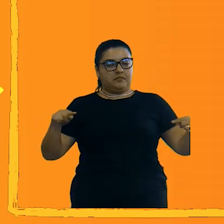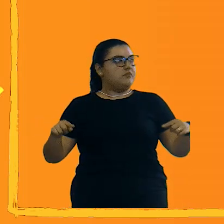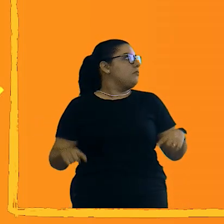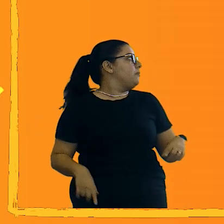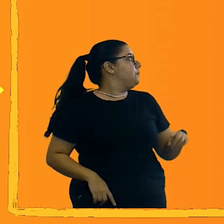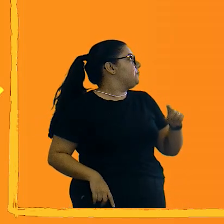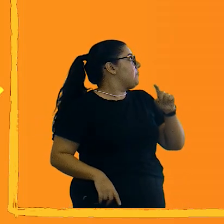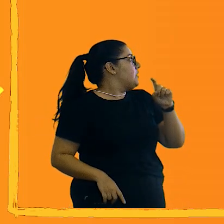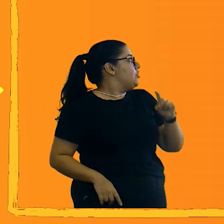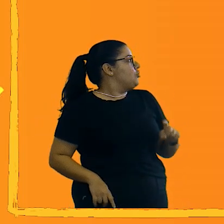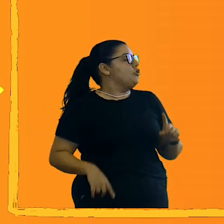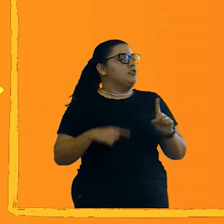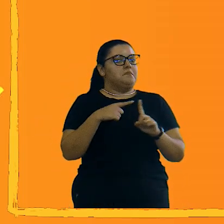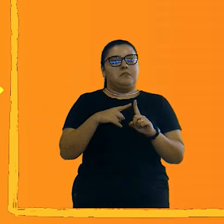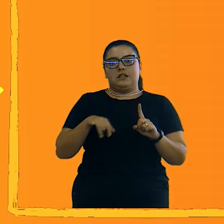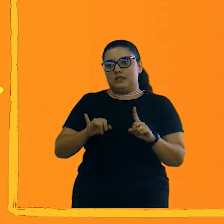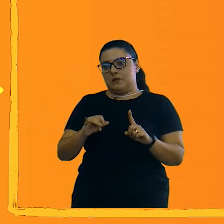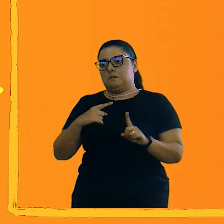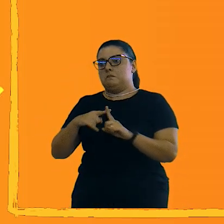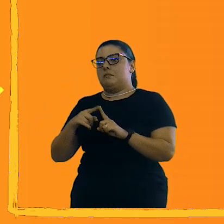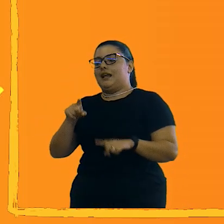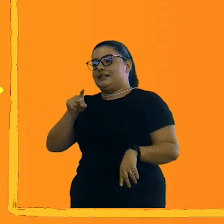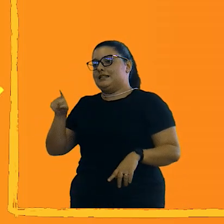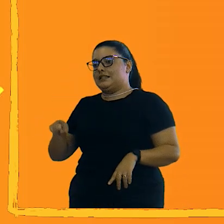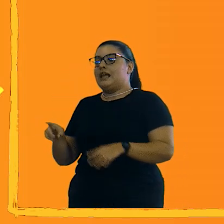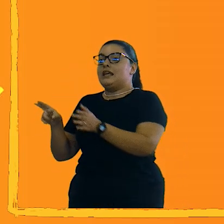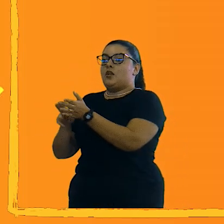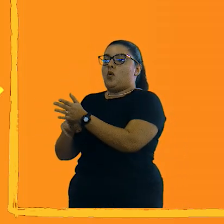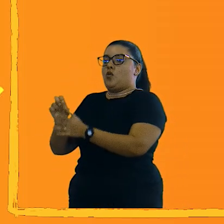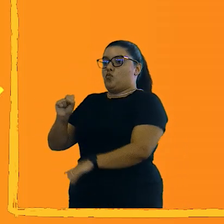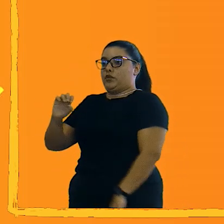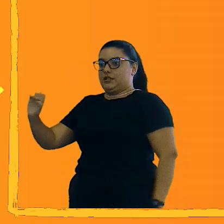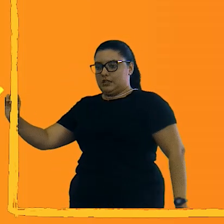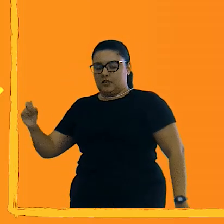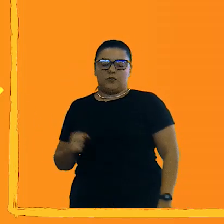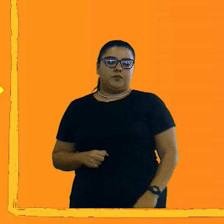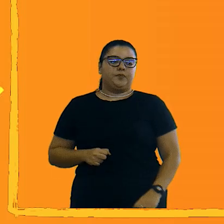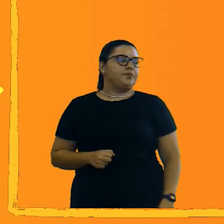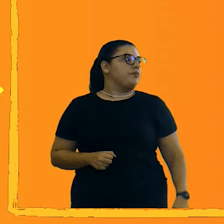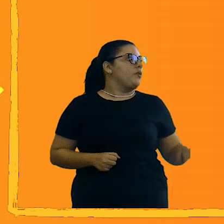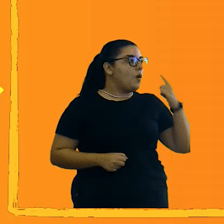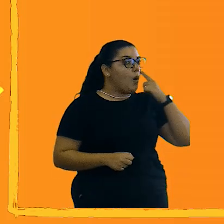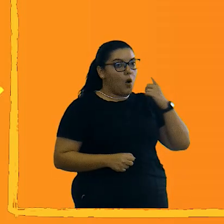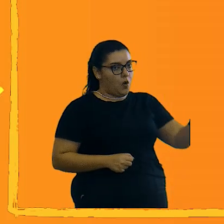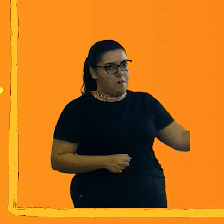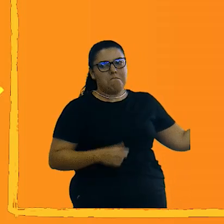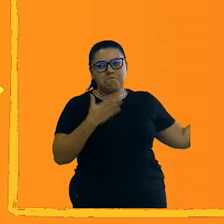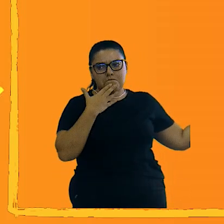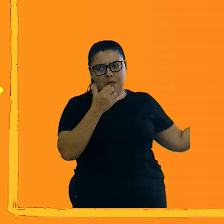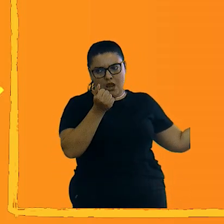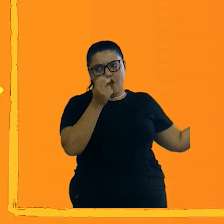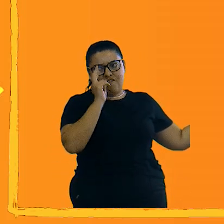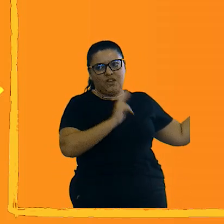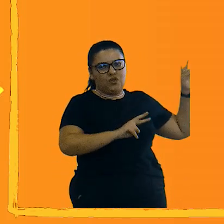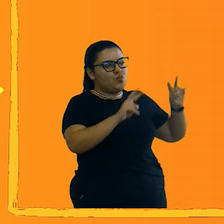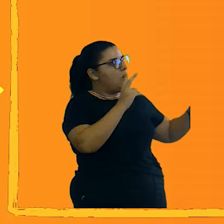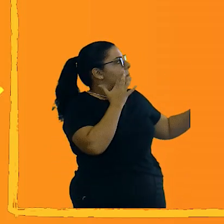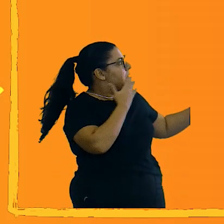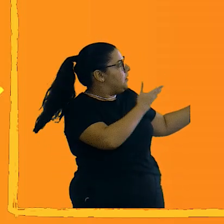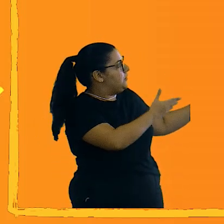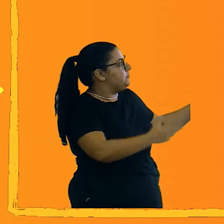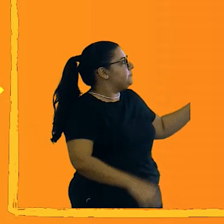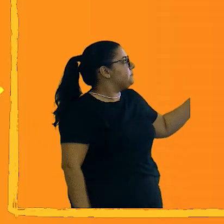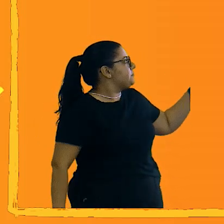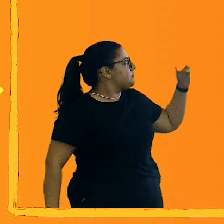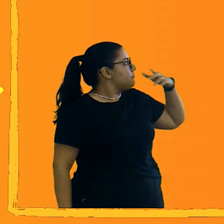+ y + z 800 x 18k y